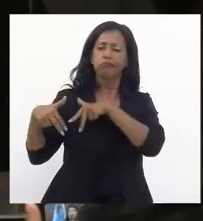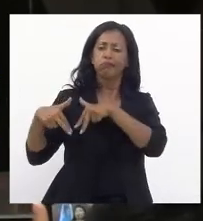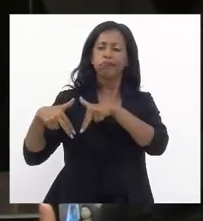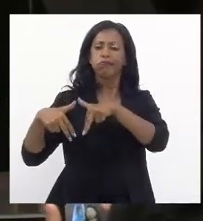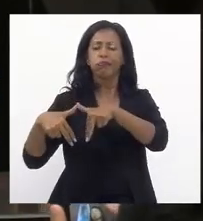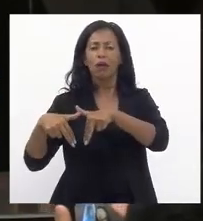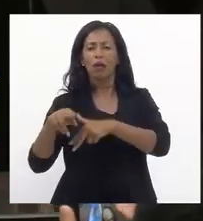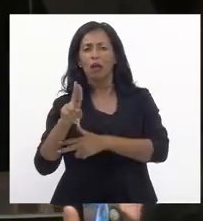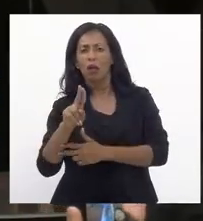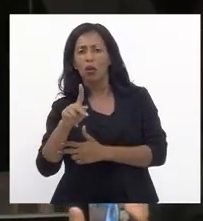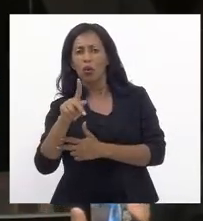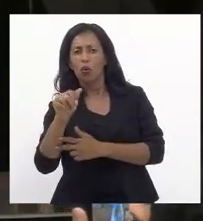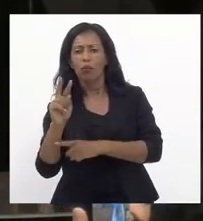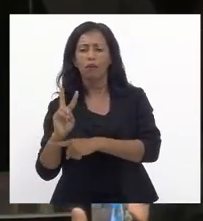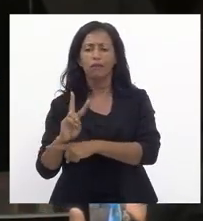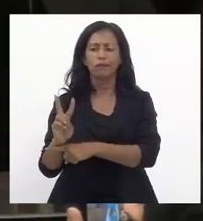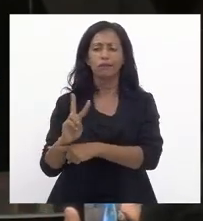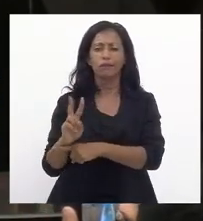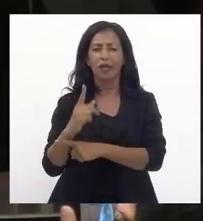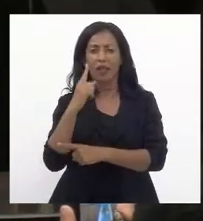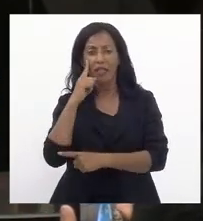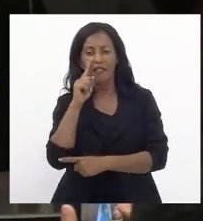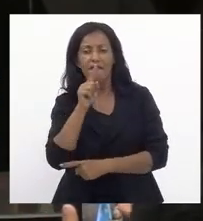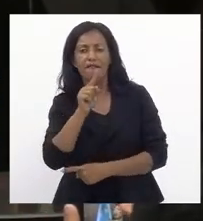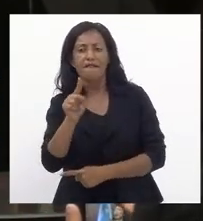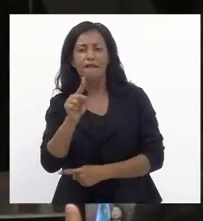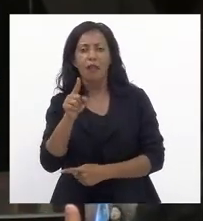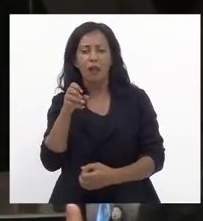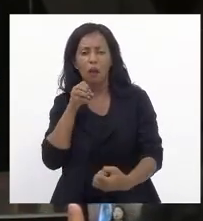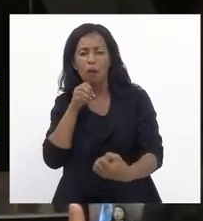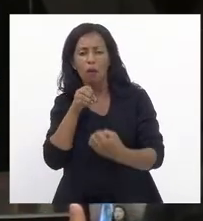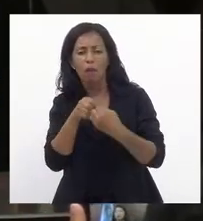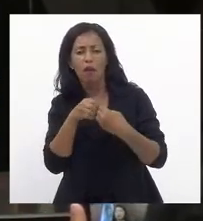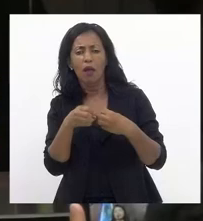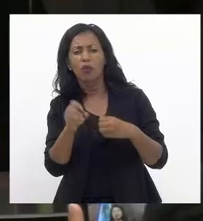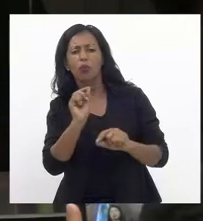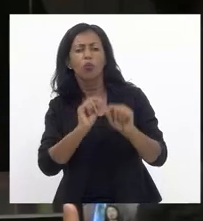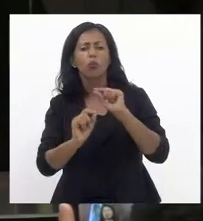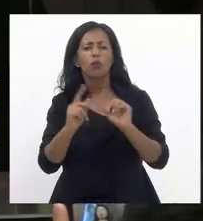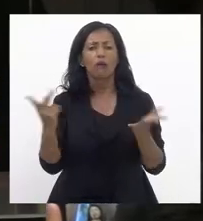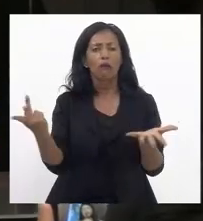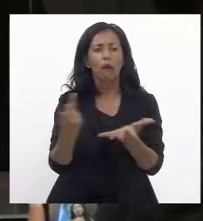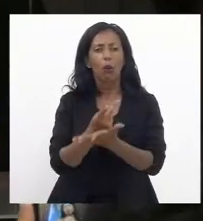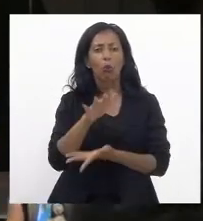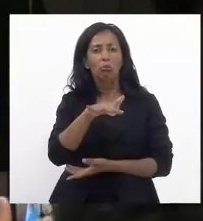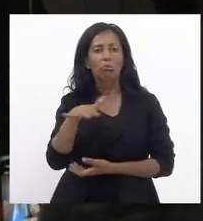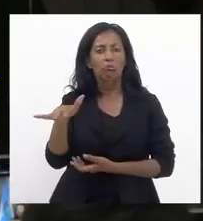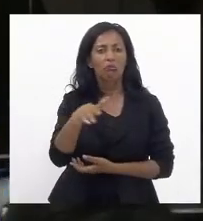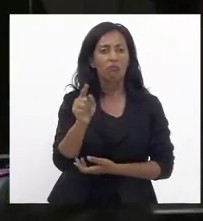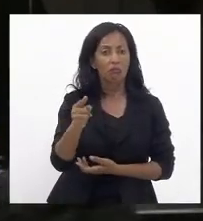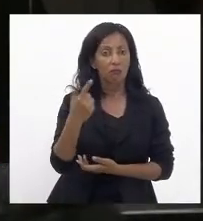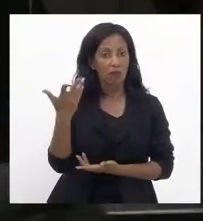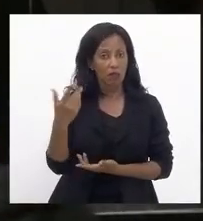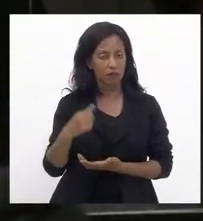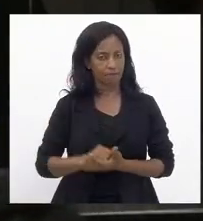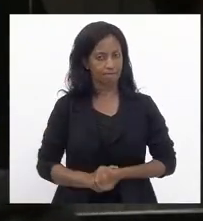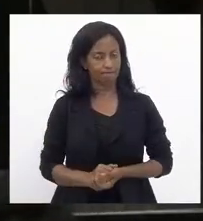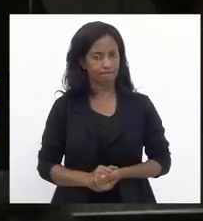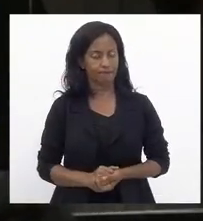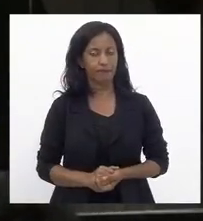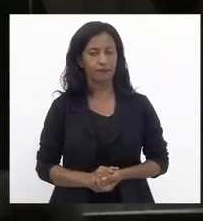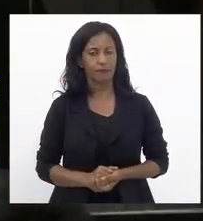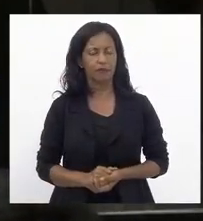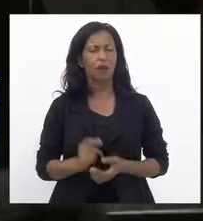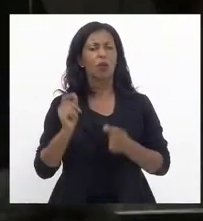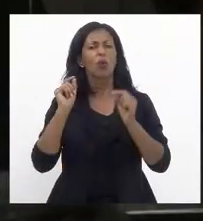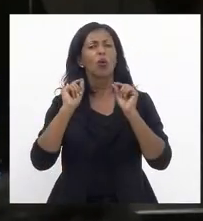UPA fiscalizar e ver de perto essa demanda que recebemos ambos via gabinete. O